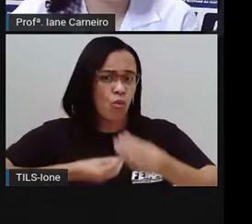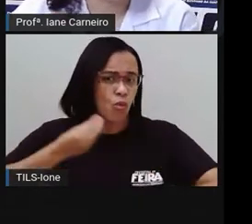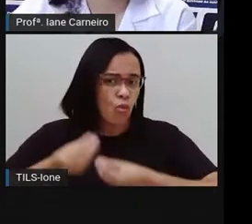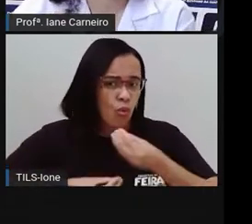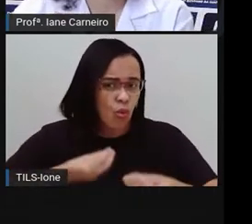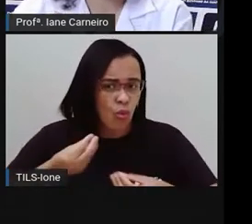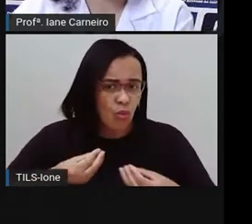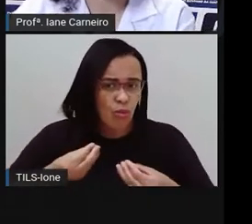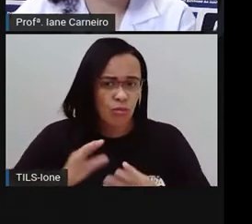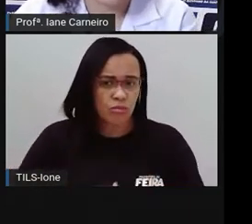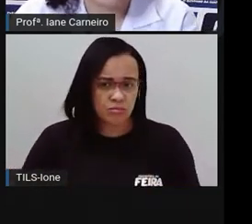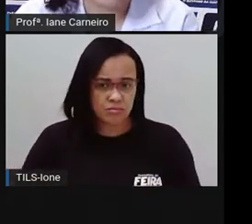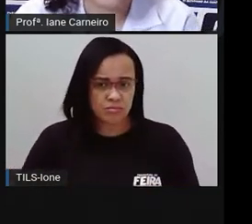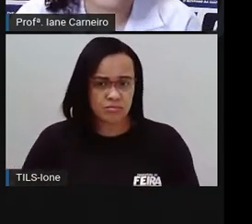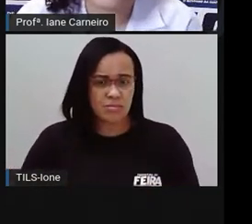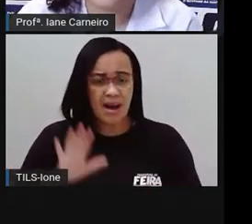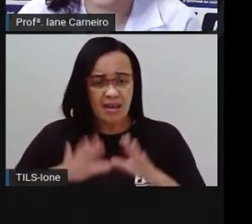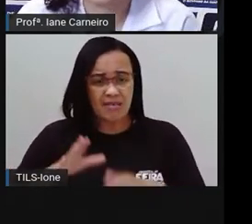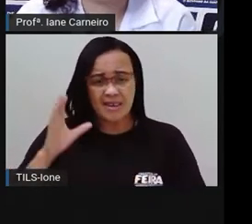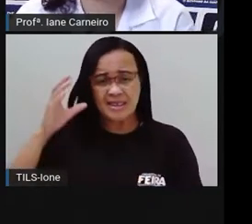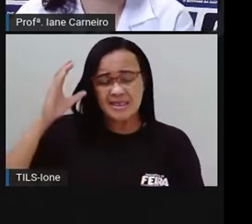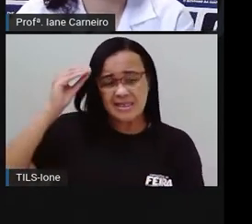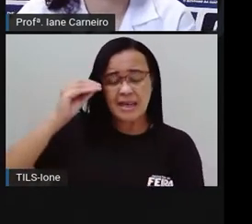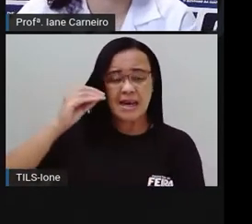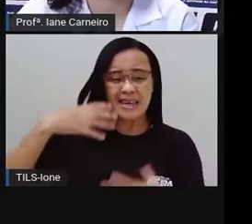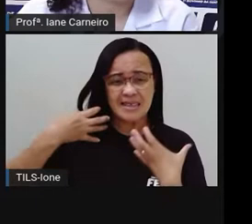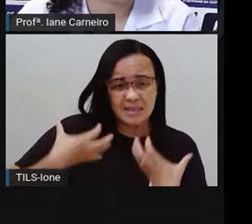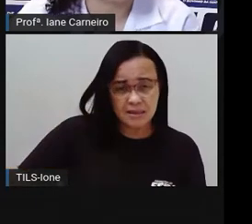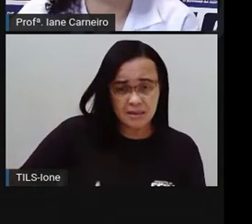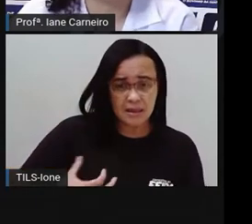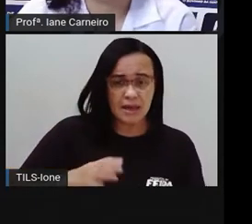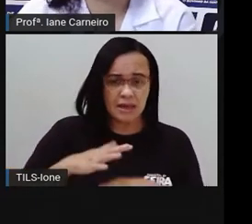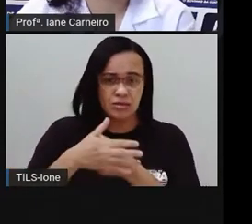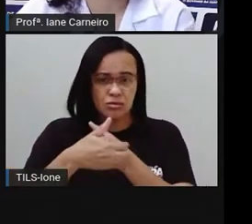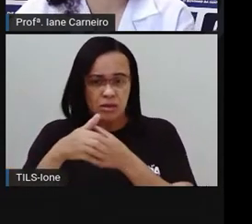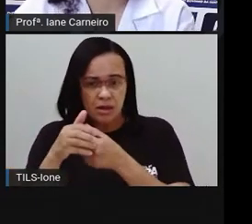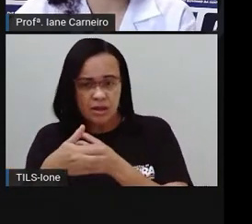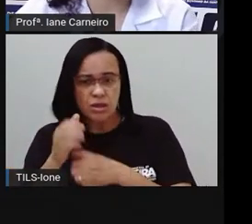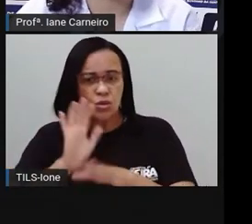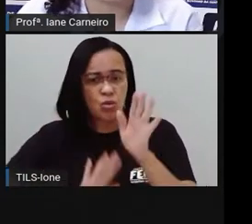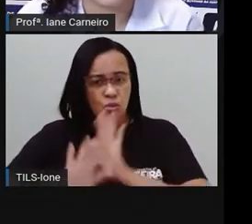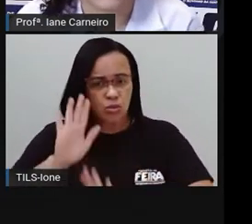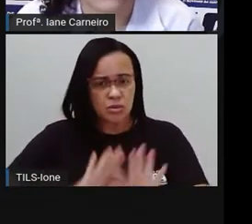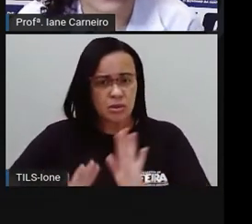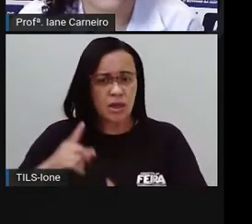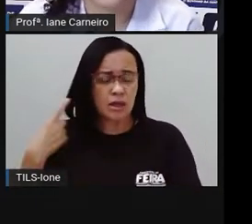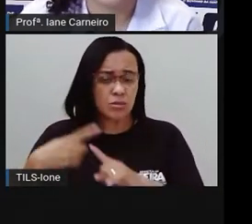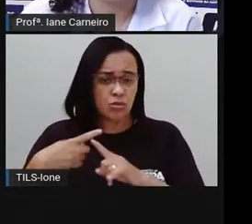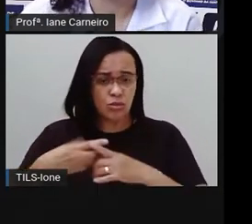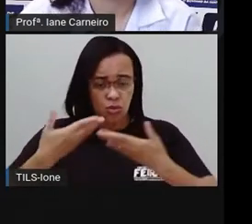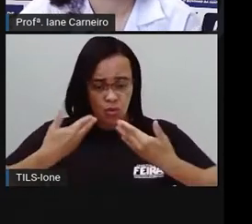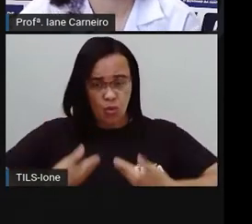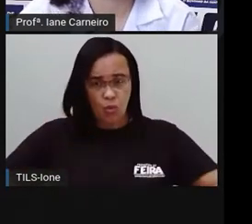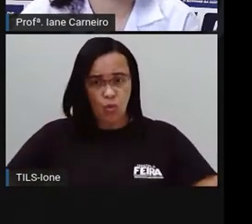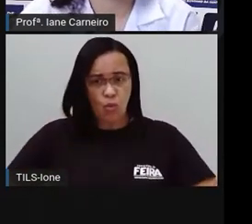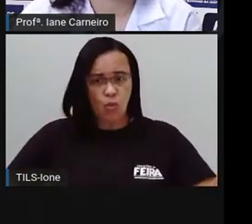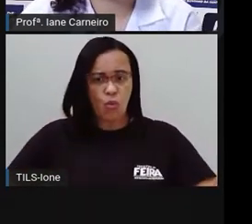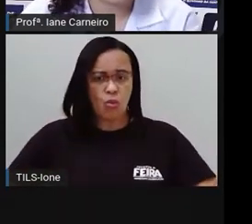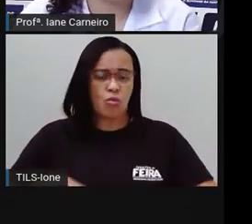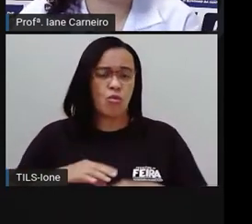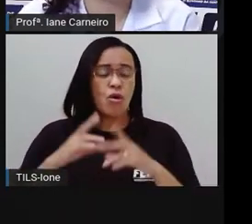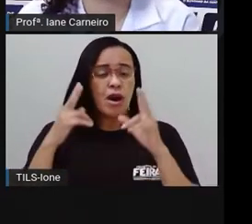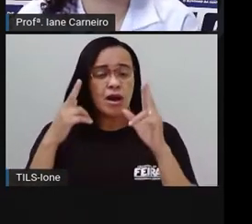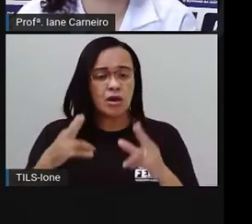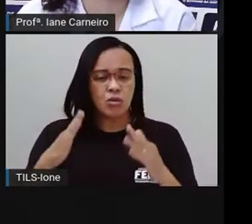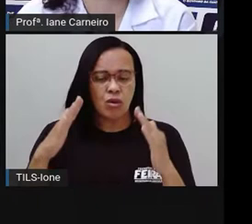muito interessante esse poema de Roseana, né? Porque ela fala de uma coisa que é tão importante para a gente, né? E a Pró já